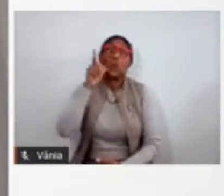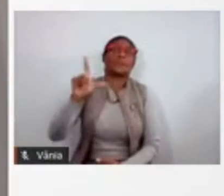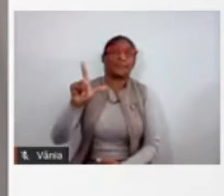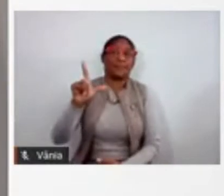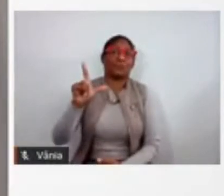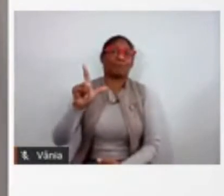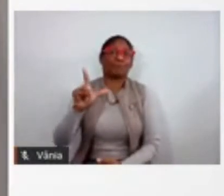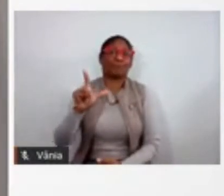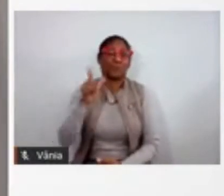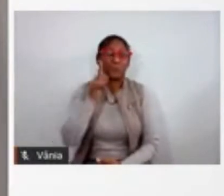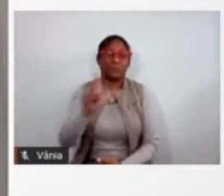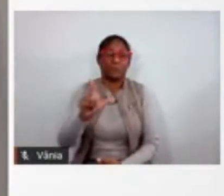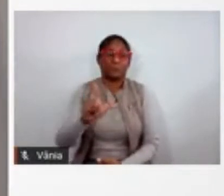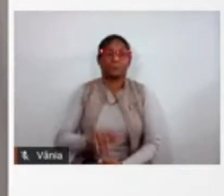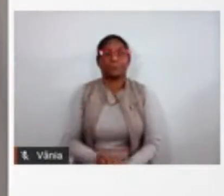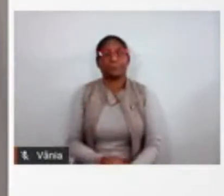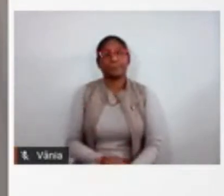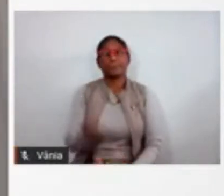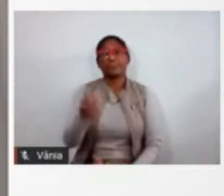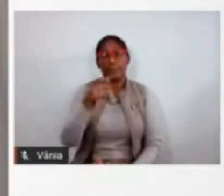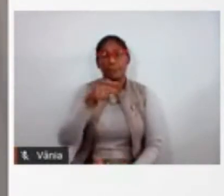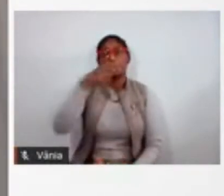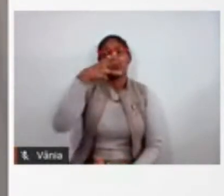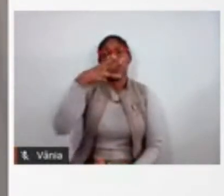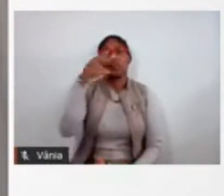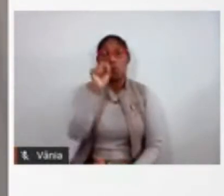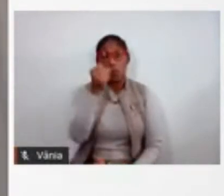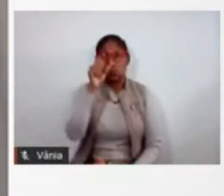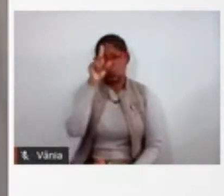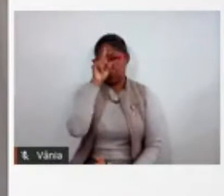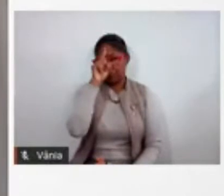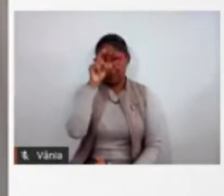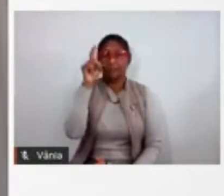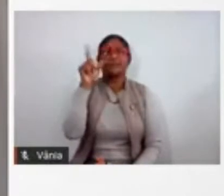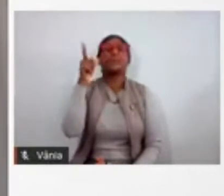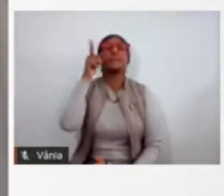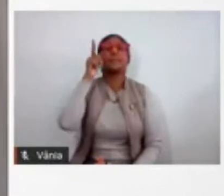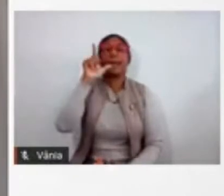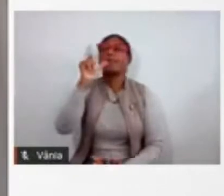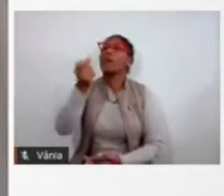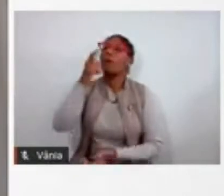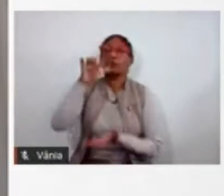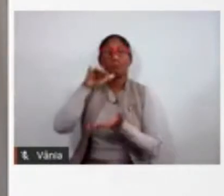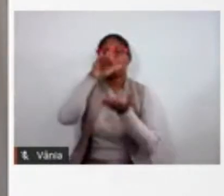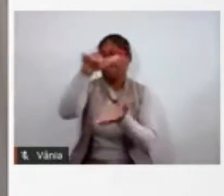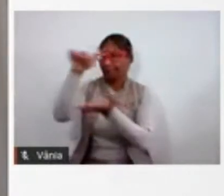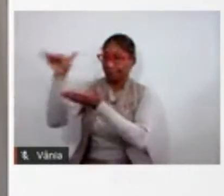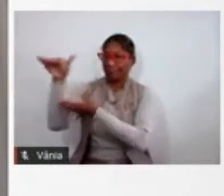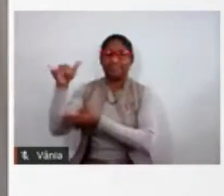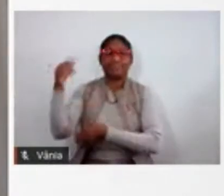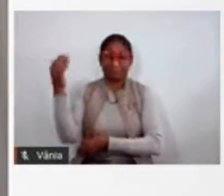viabilizar para 38 hospitais do Rio Grande do Sul que receberam neste final de